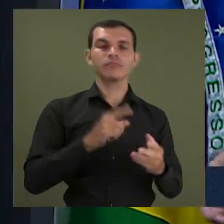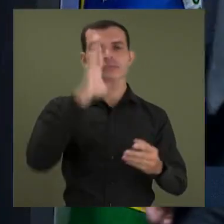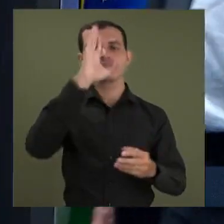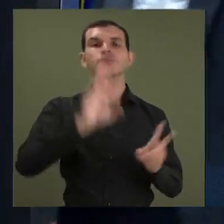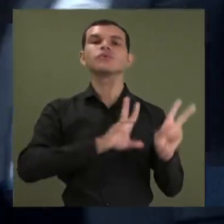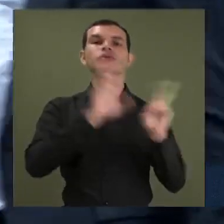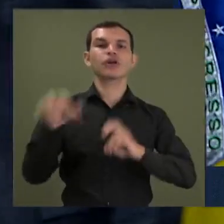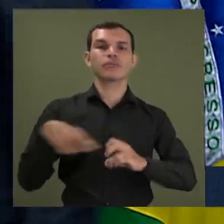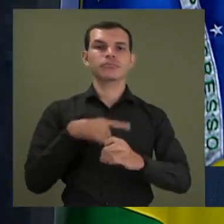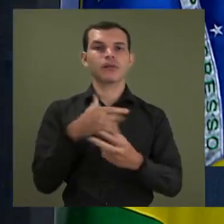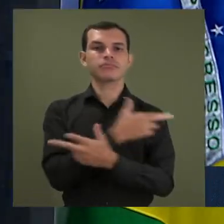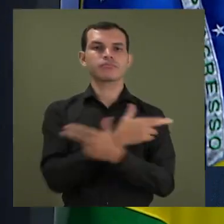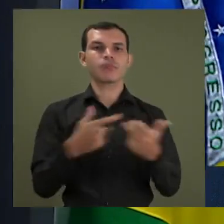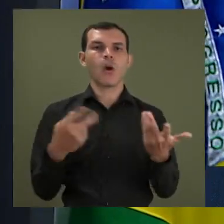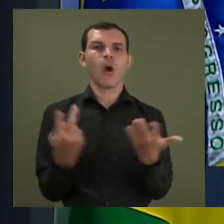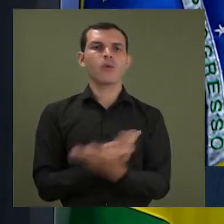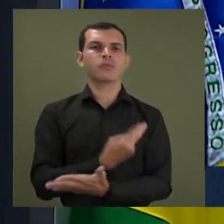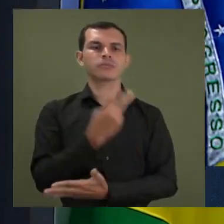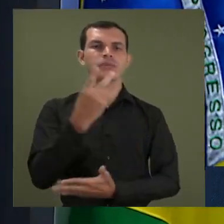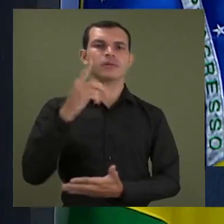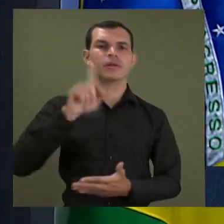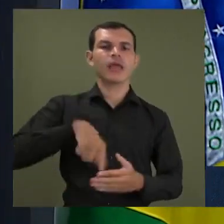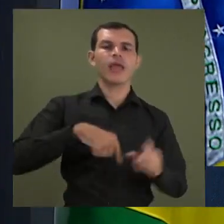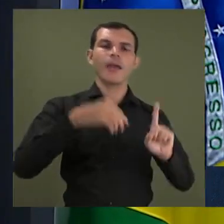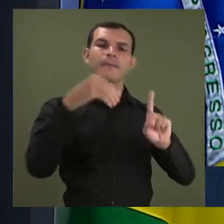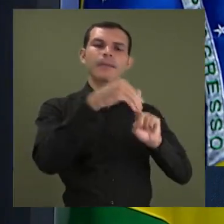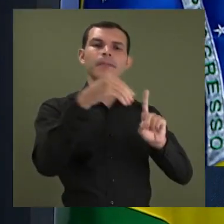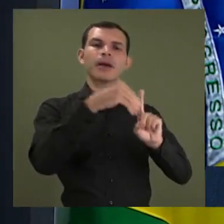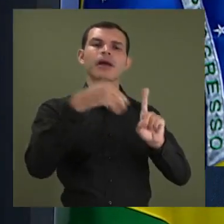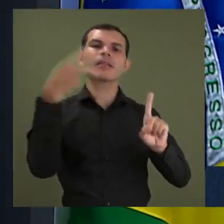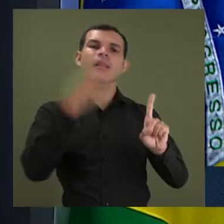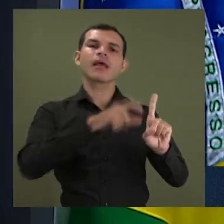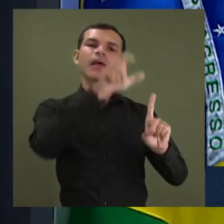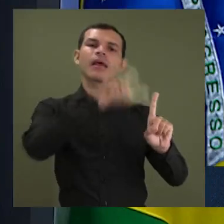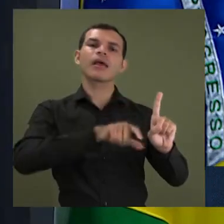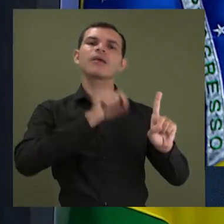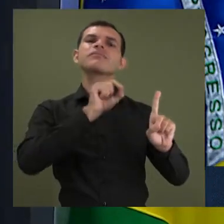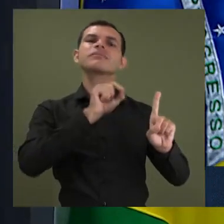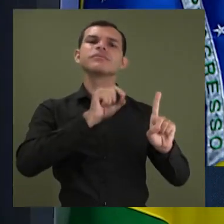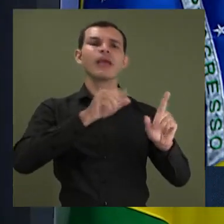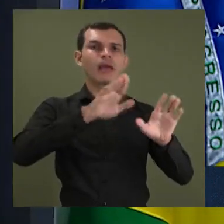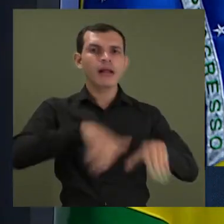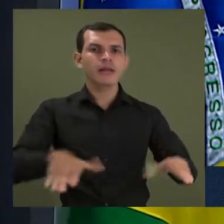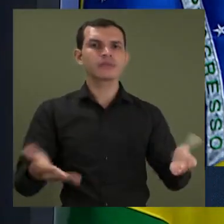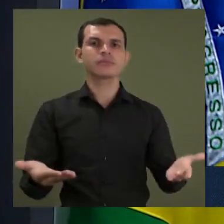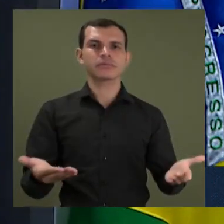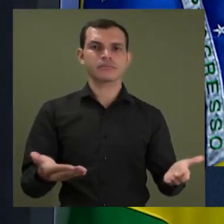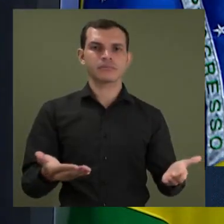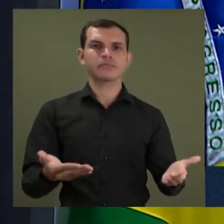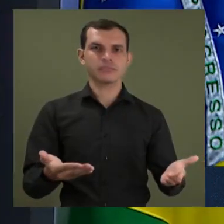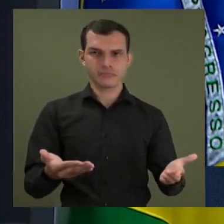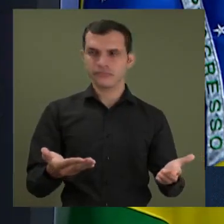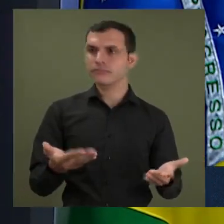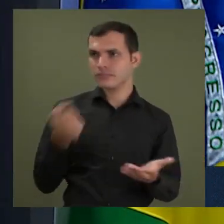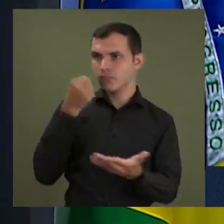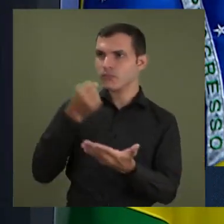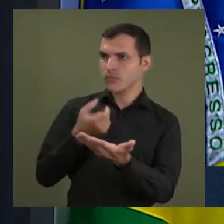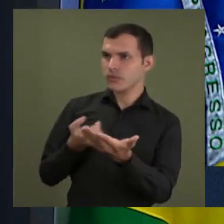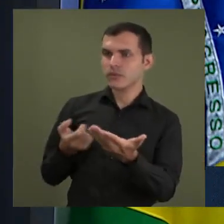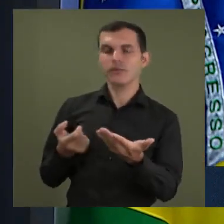vulnerabilidade de crianças, senador Espiridião Amin. Um caso aqui, outro ali, vai